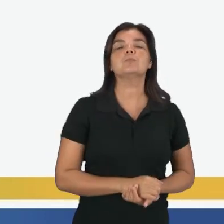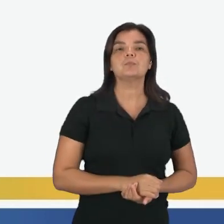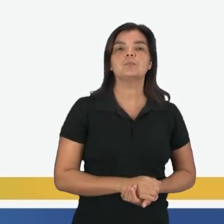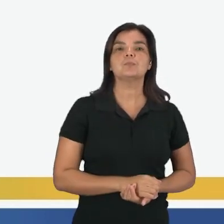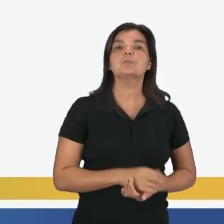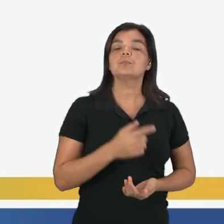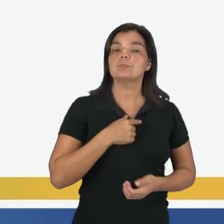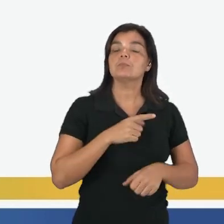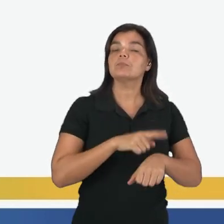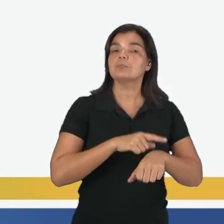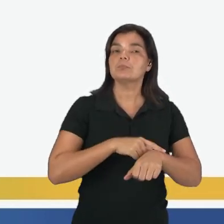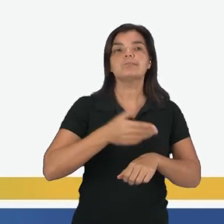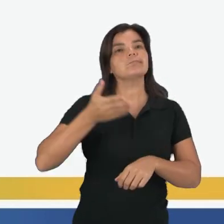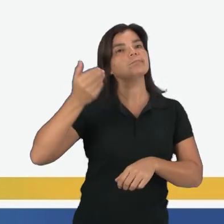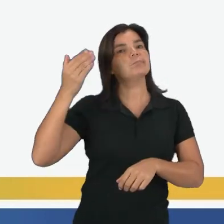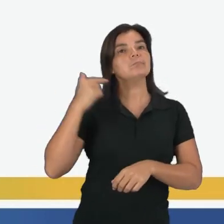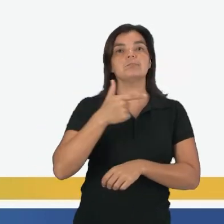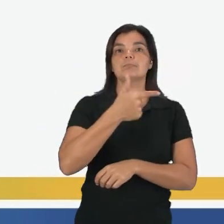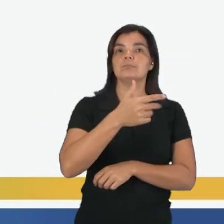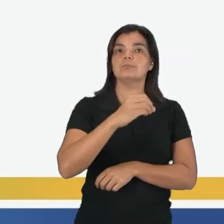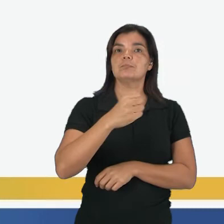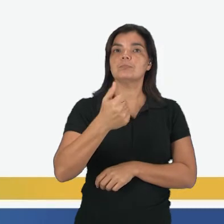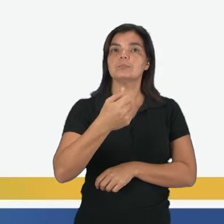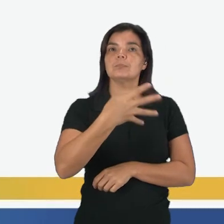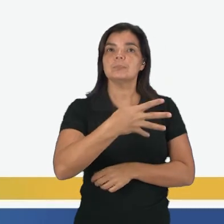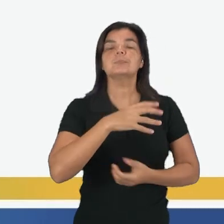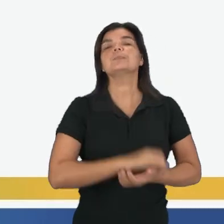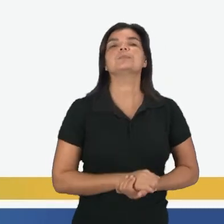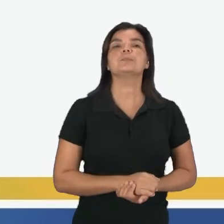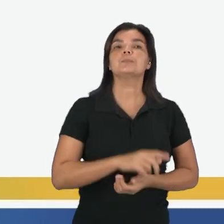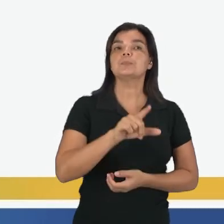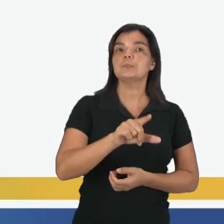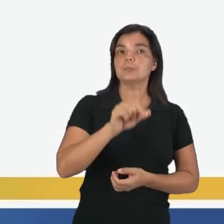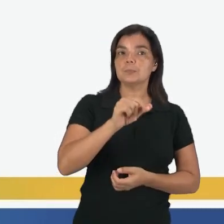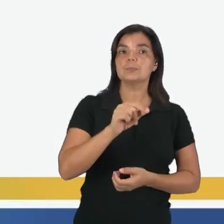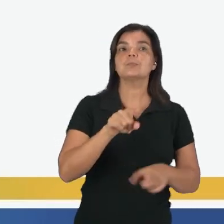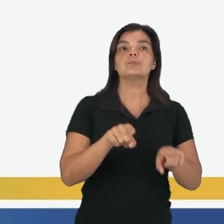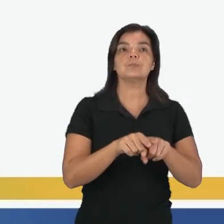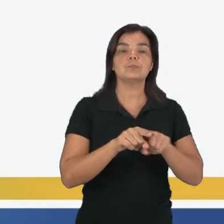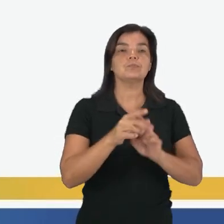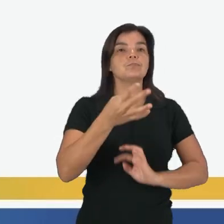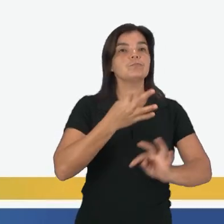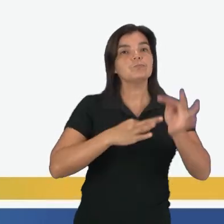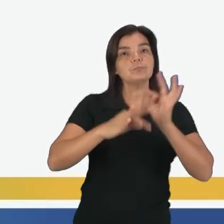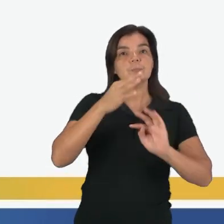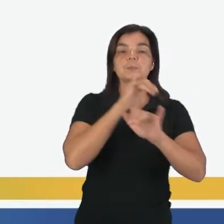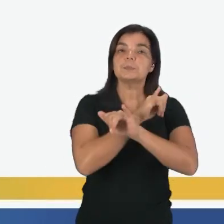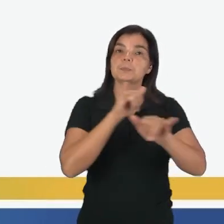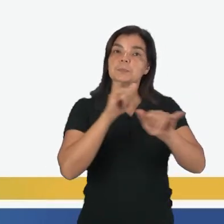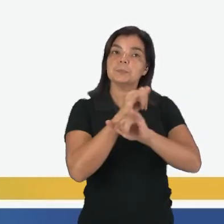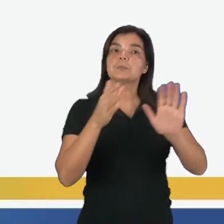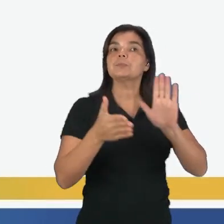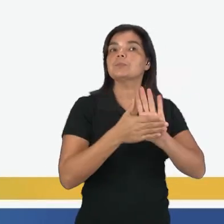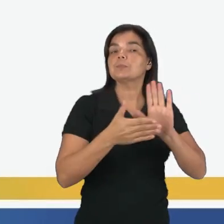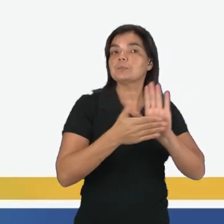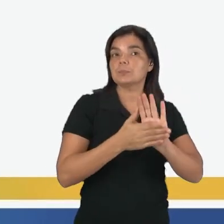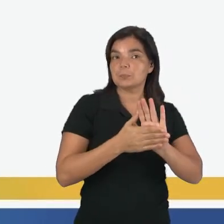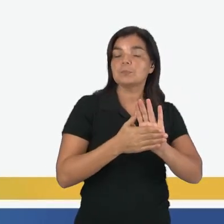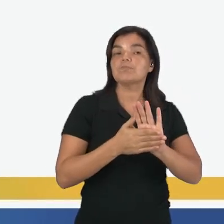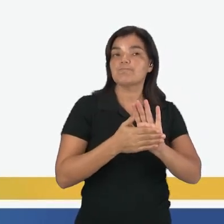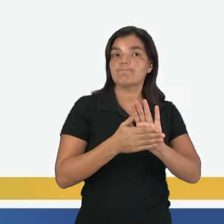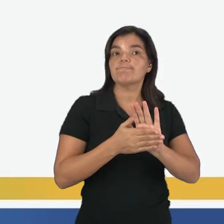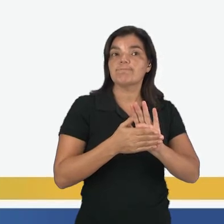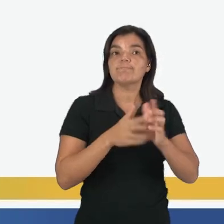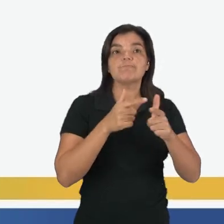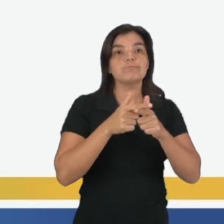o seu tempo pretérito, 2014. A opção tecnológica retratada na notícia proporciona a